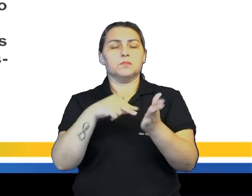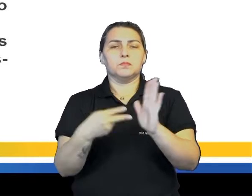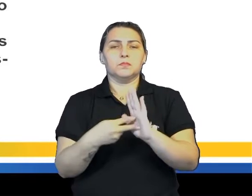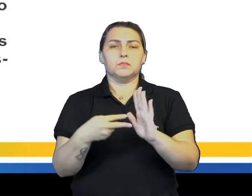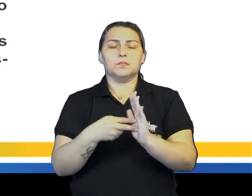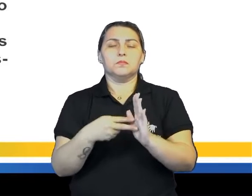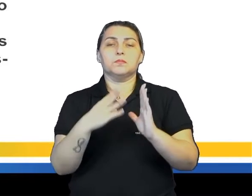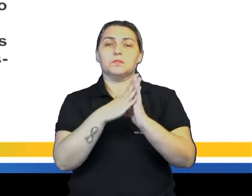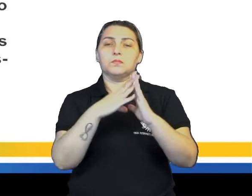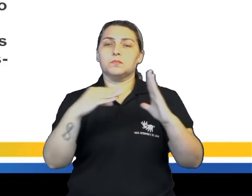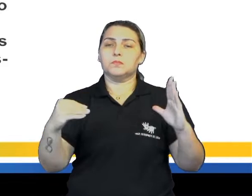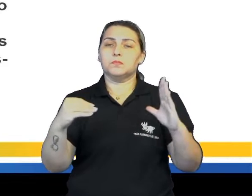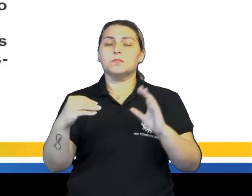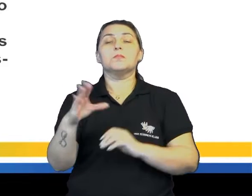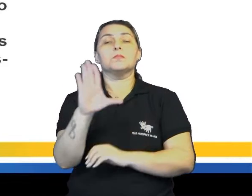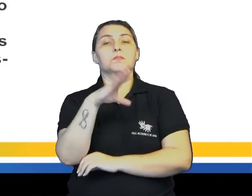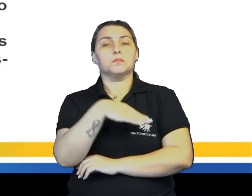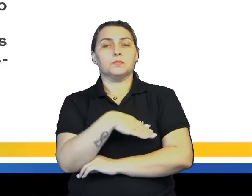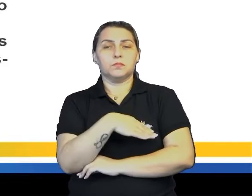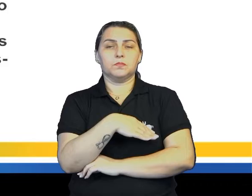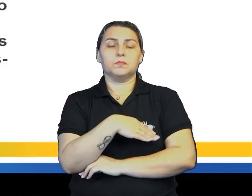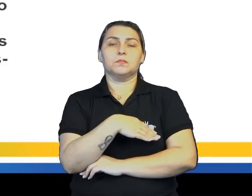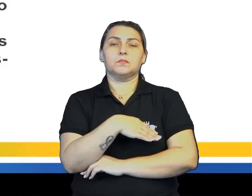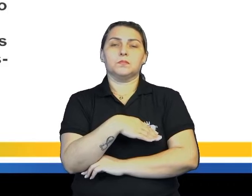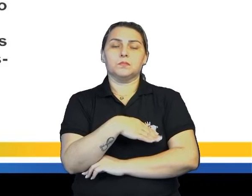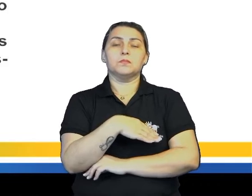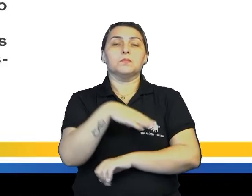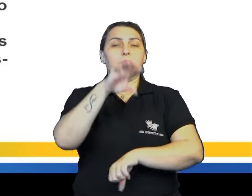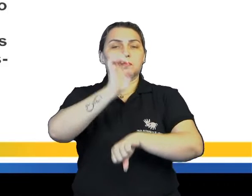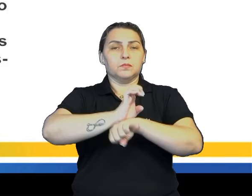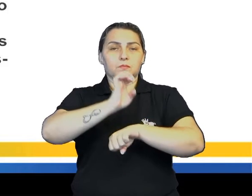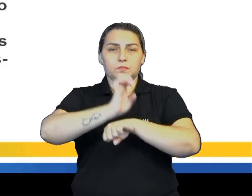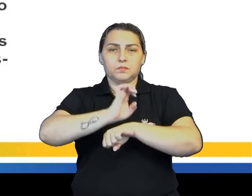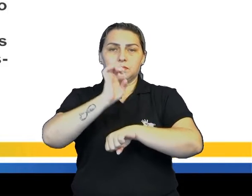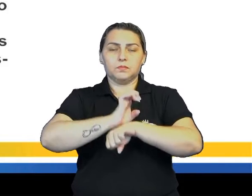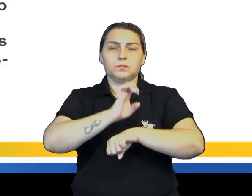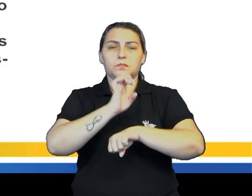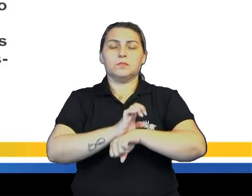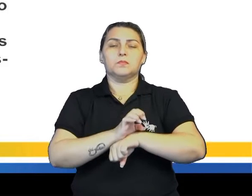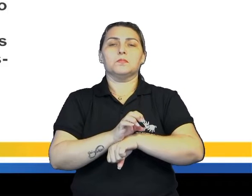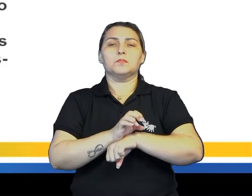nesse modelo de poli, as cidades e estados